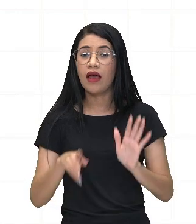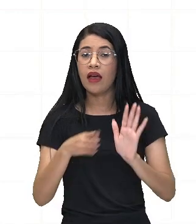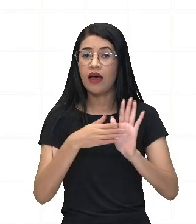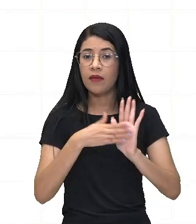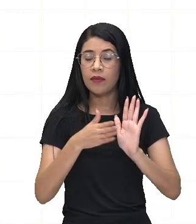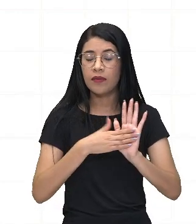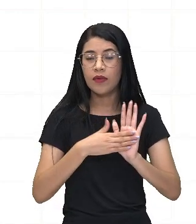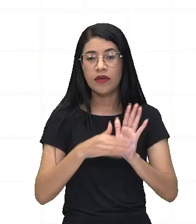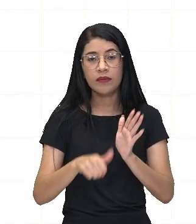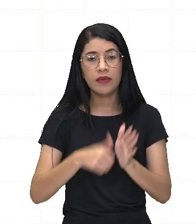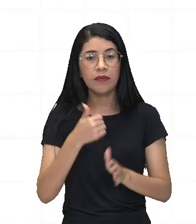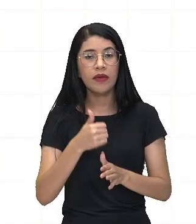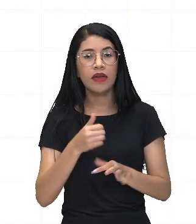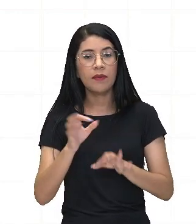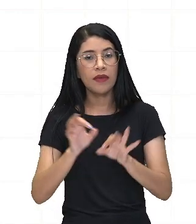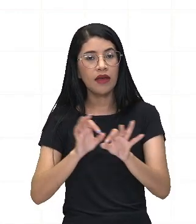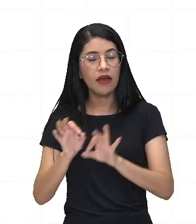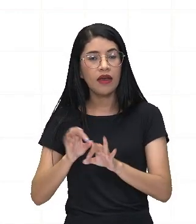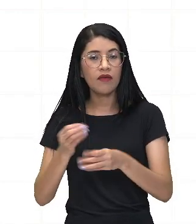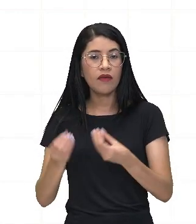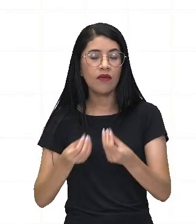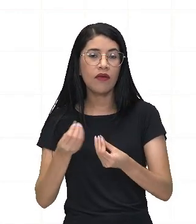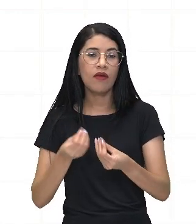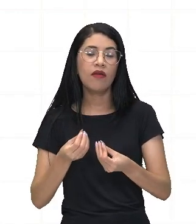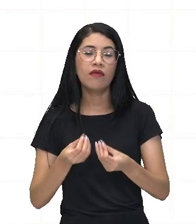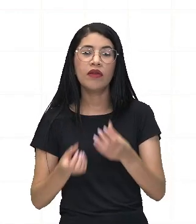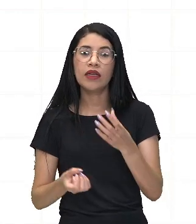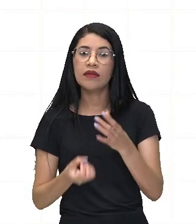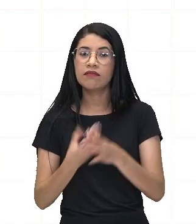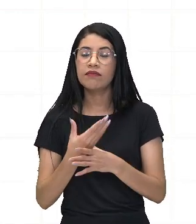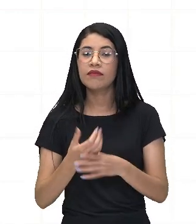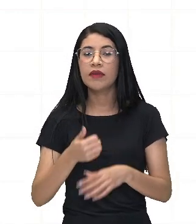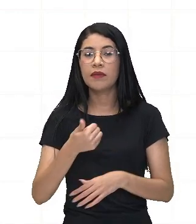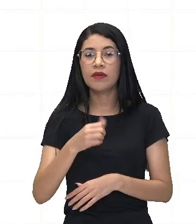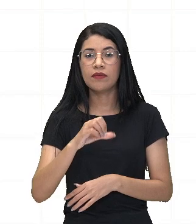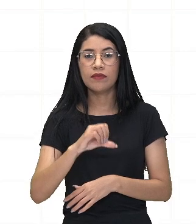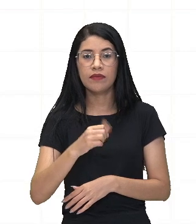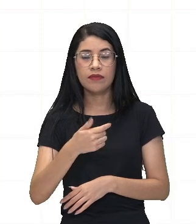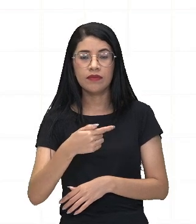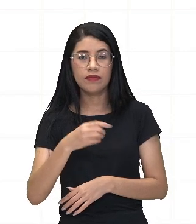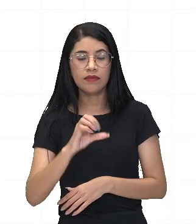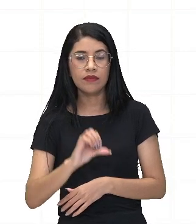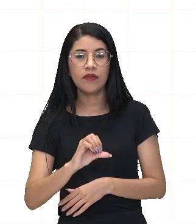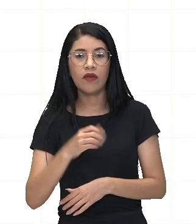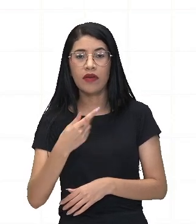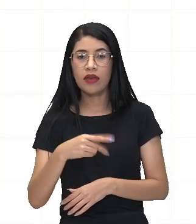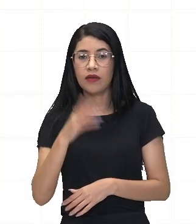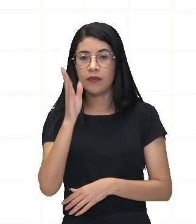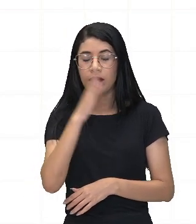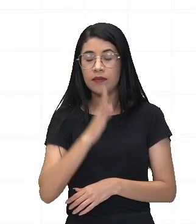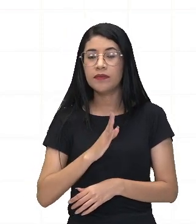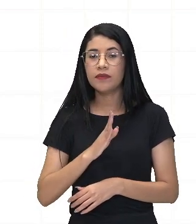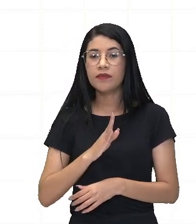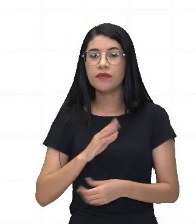de regulamentação das unidades de conservação no nosso país, ela é de